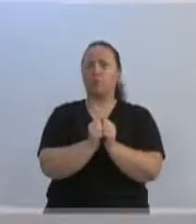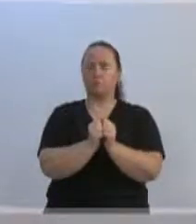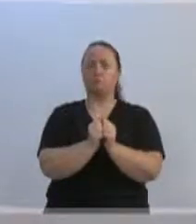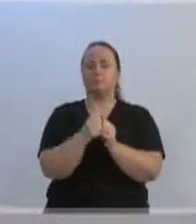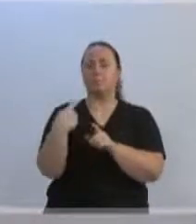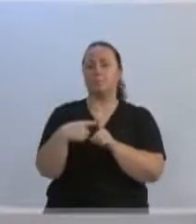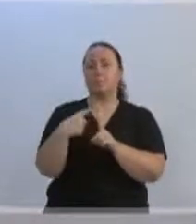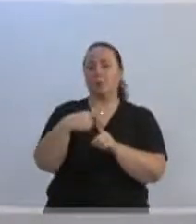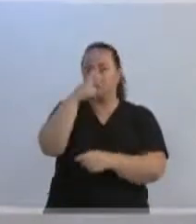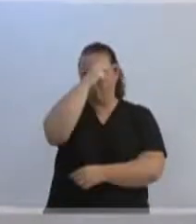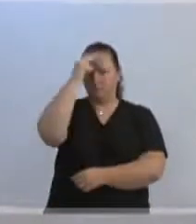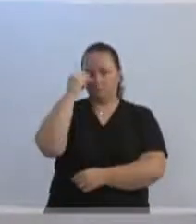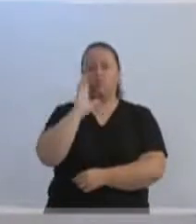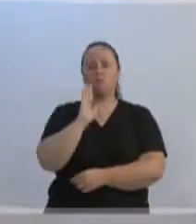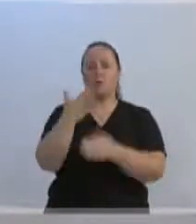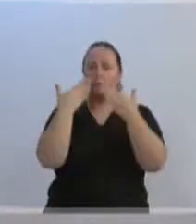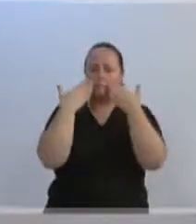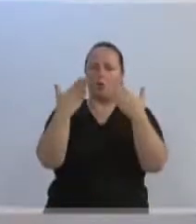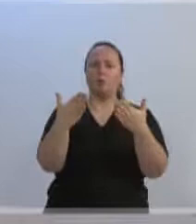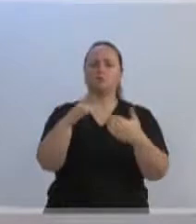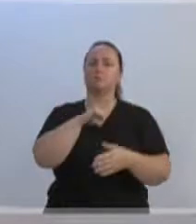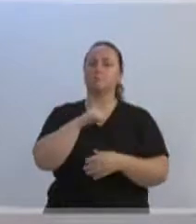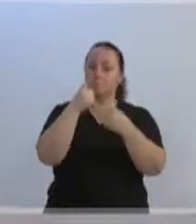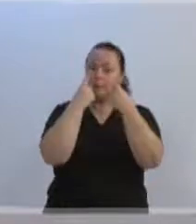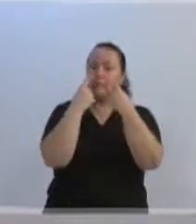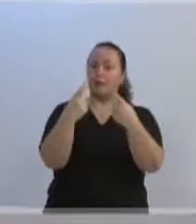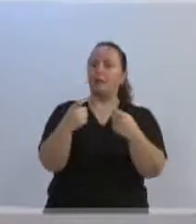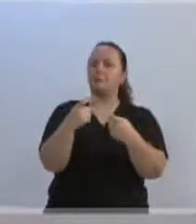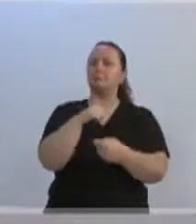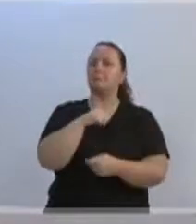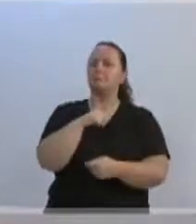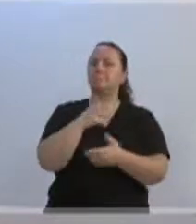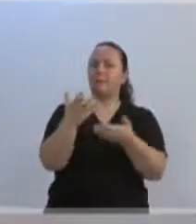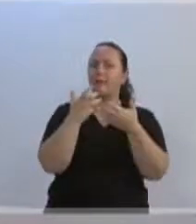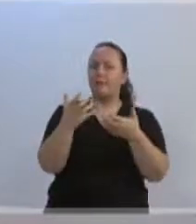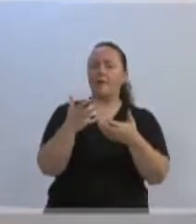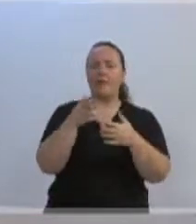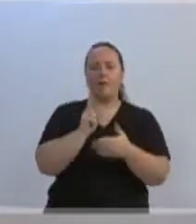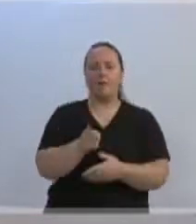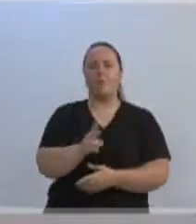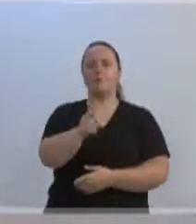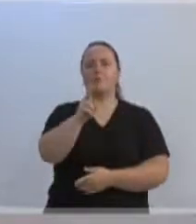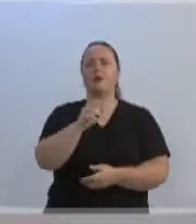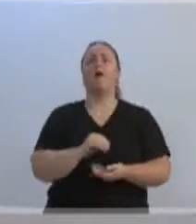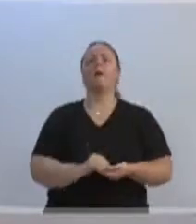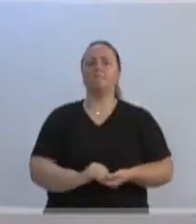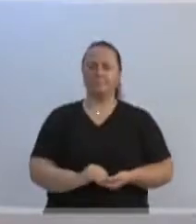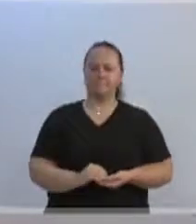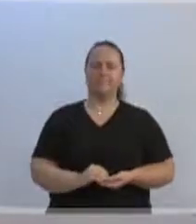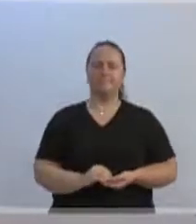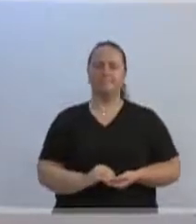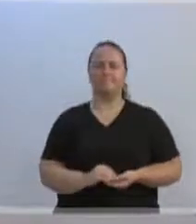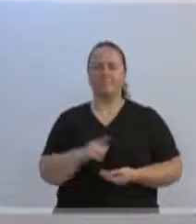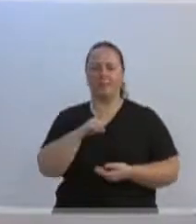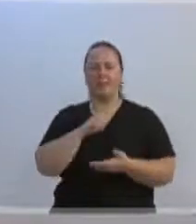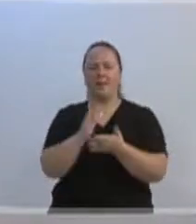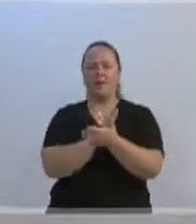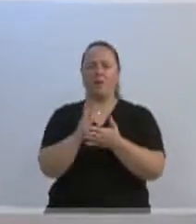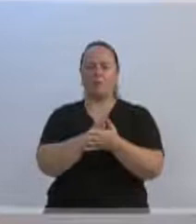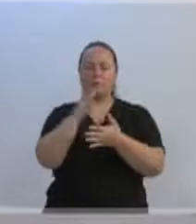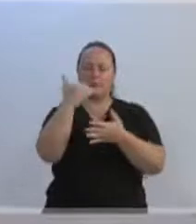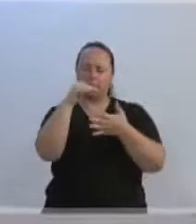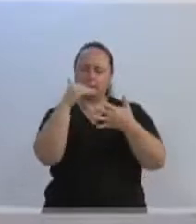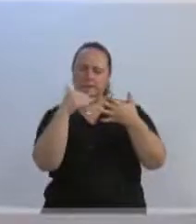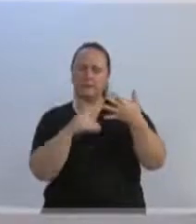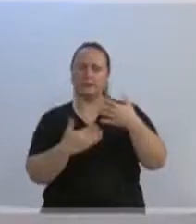interesse em levar realmente o asfalto de culinária jacó que siga casas criva papa paulo vi para o single filho e